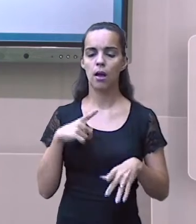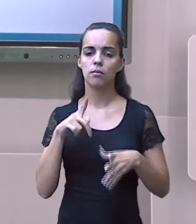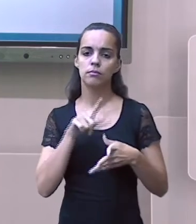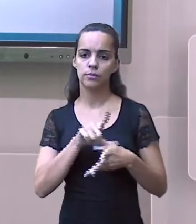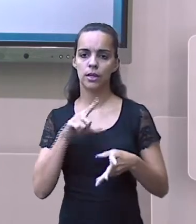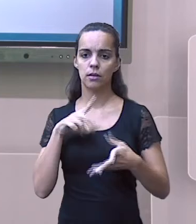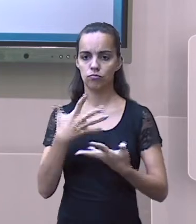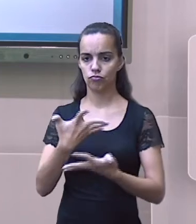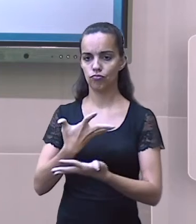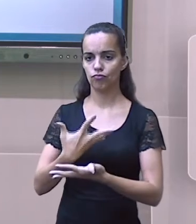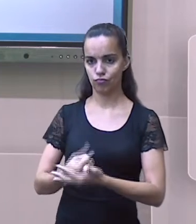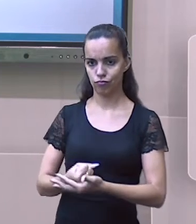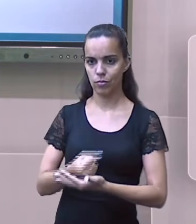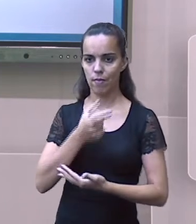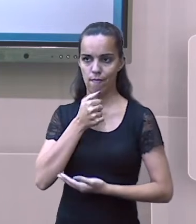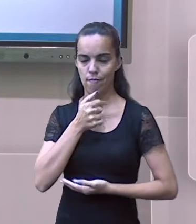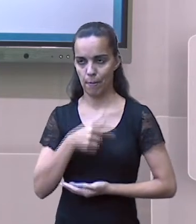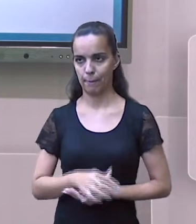com facilidade.